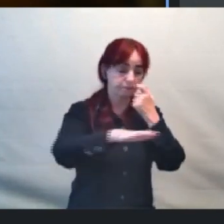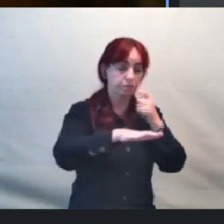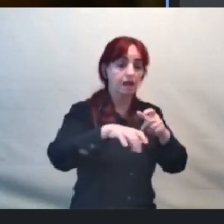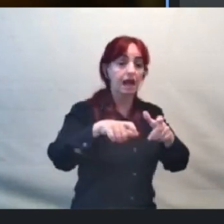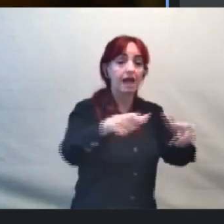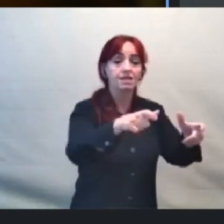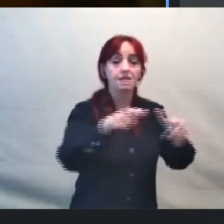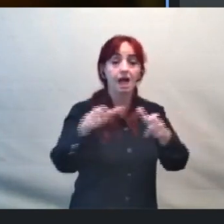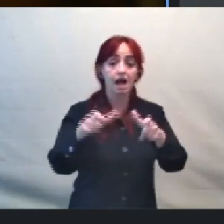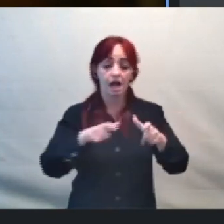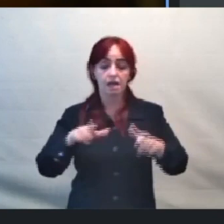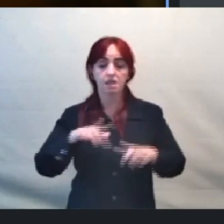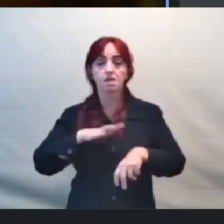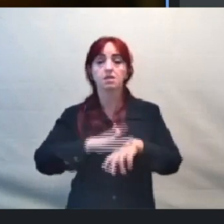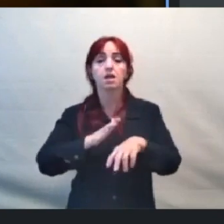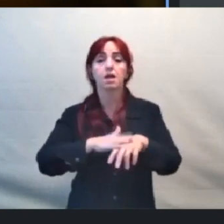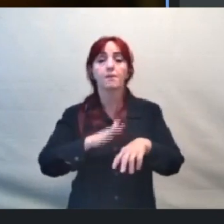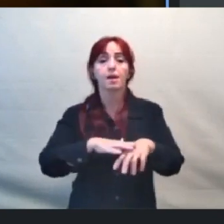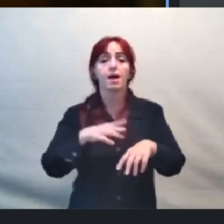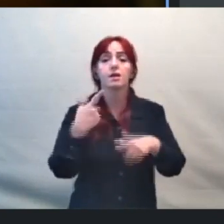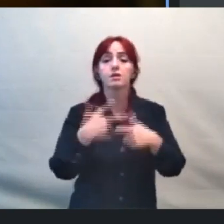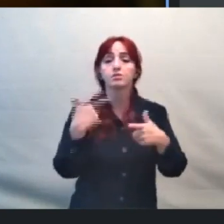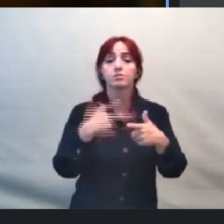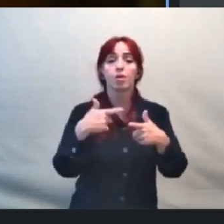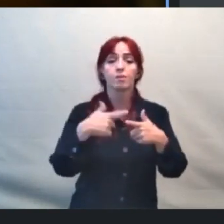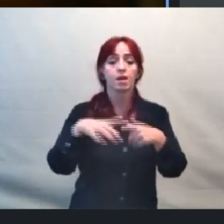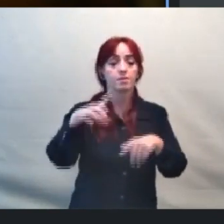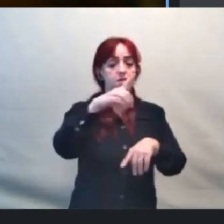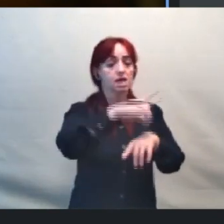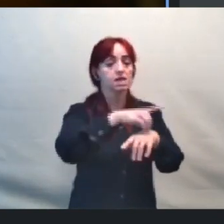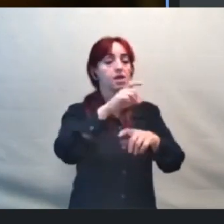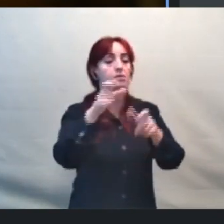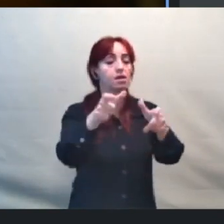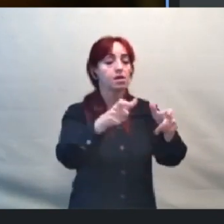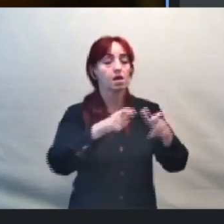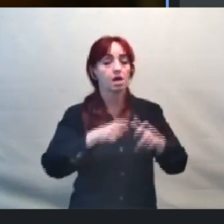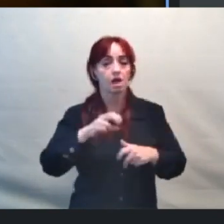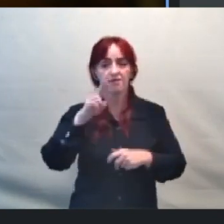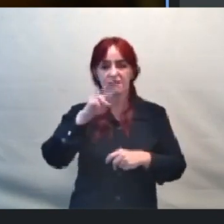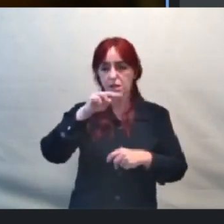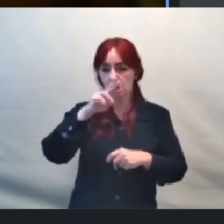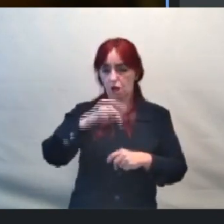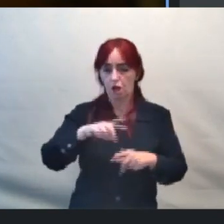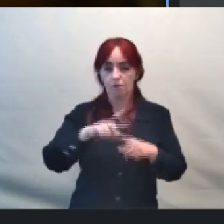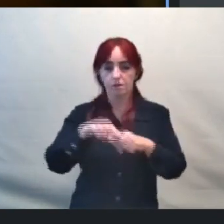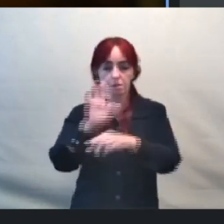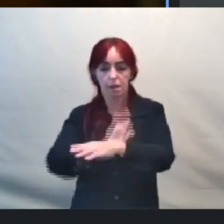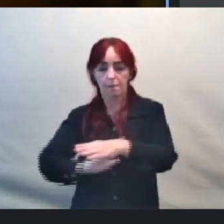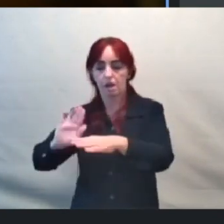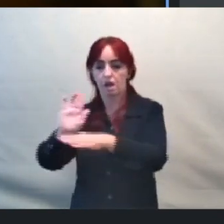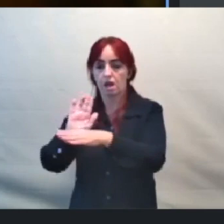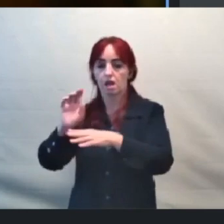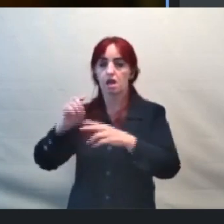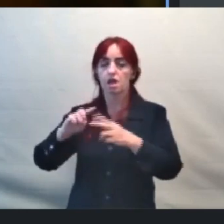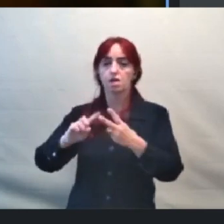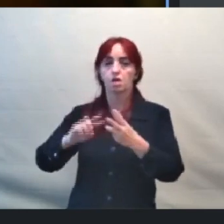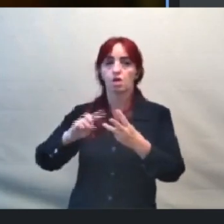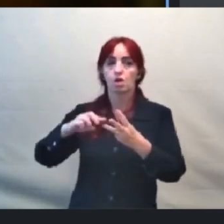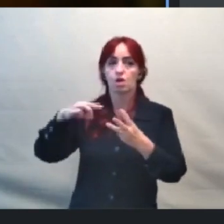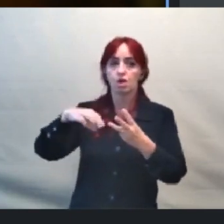maior número de casos de dengue e maior pressão de demanda são Venda Nova, Barreiro, Norte e